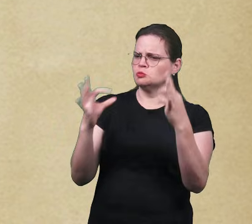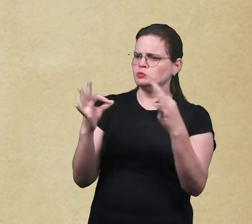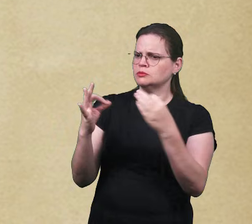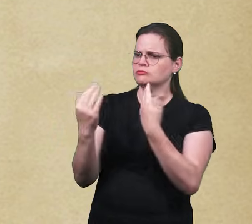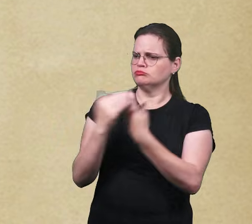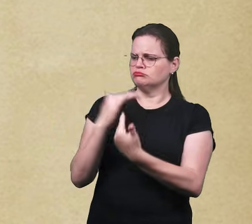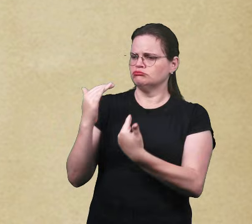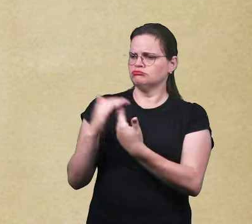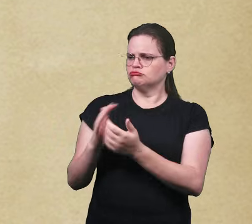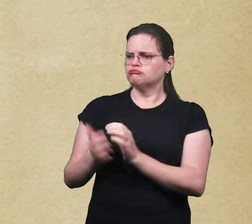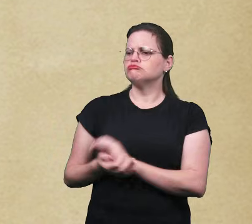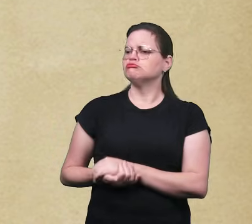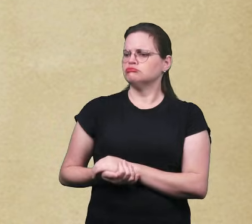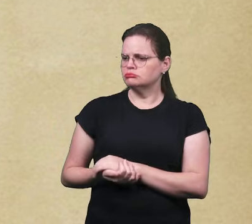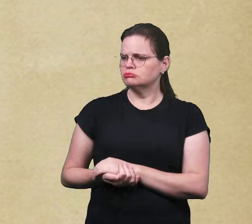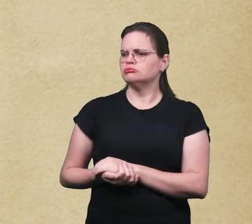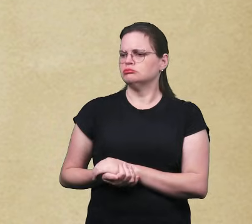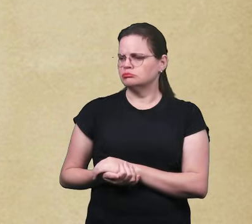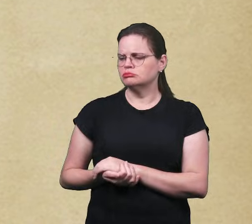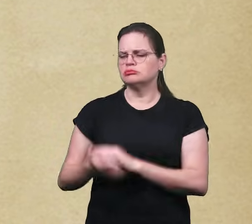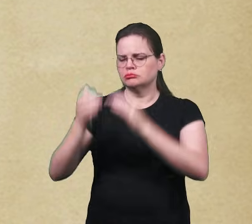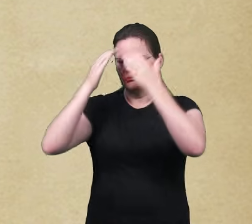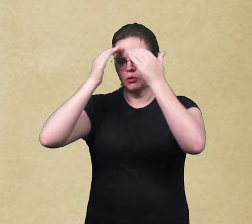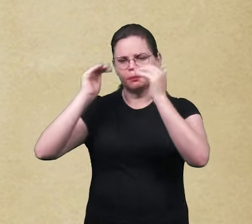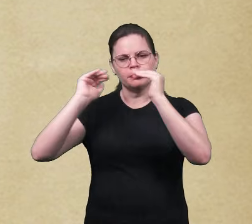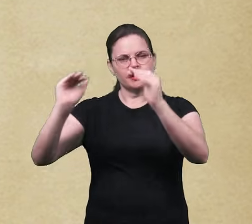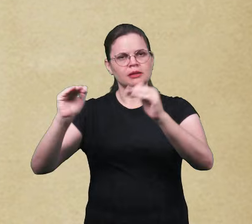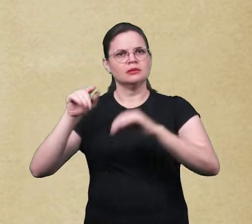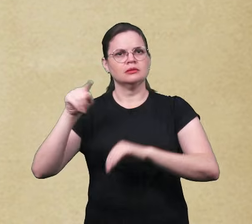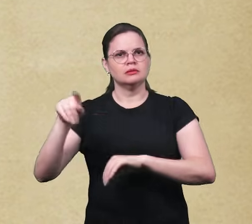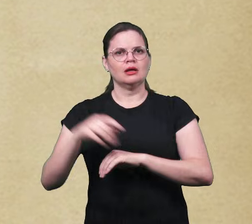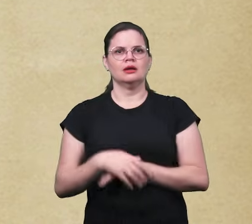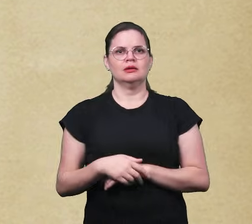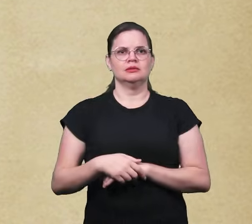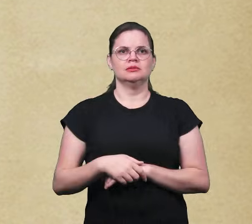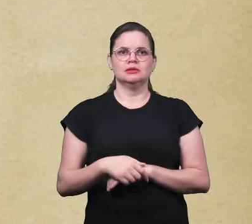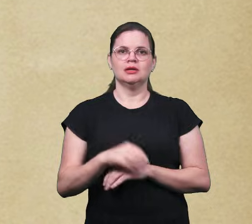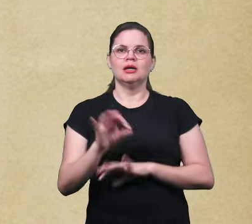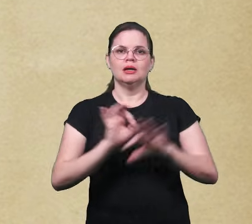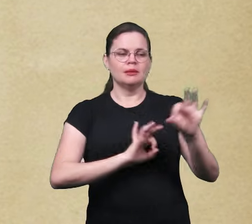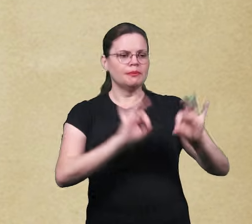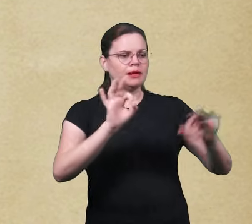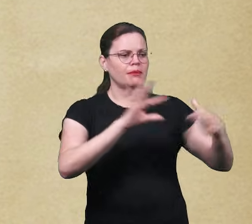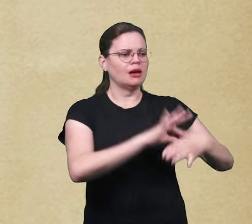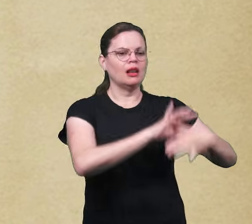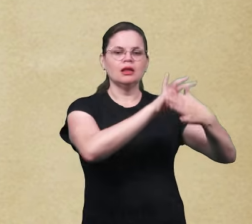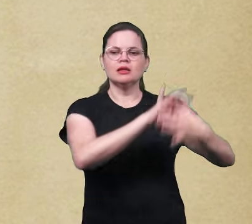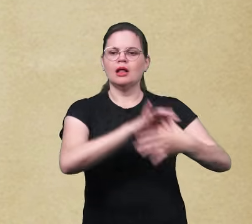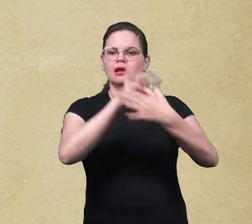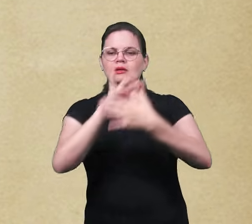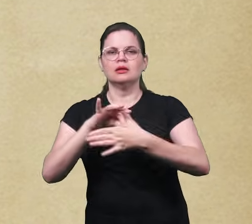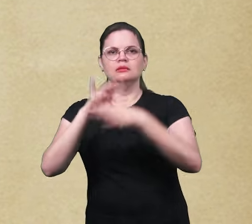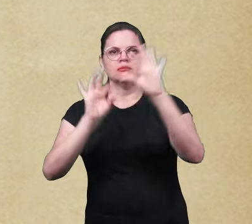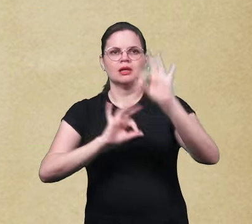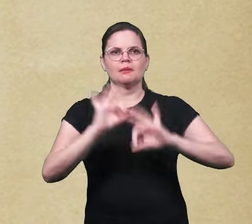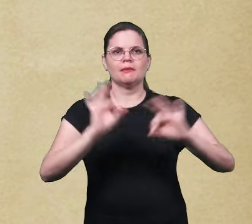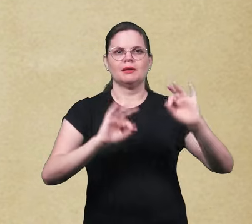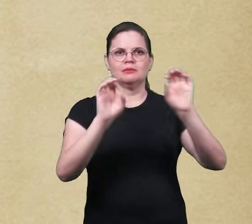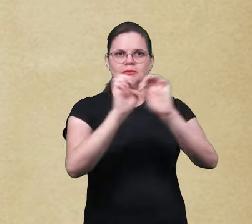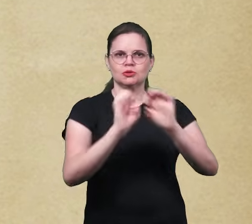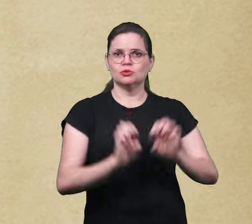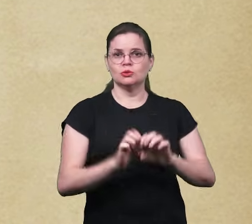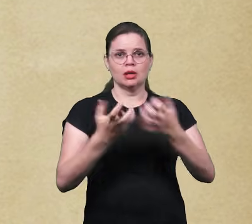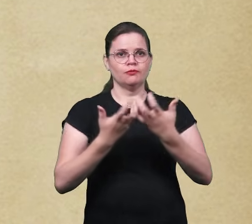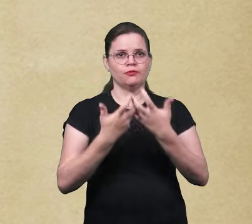Jétro, ele atende essa orientação, né, e coloca em ordem, e isso funciona de uma forma maravilhosa,